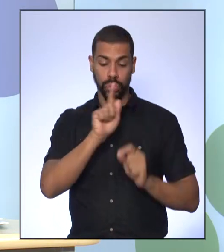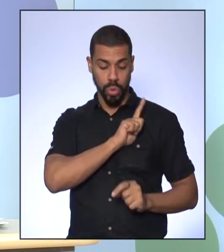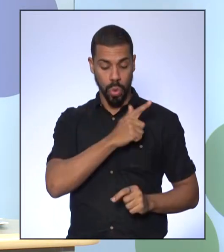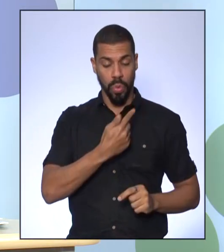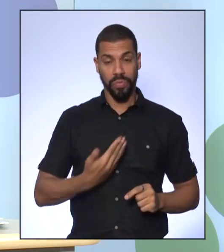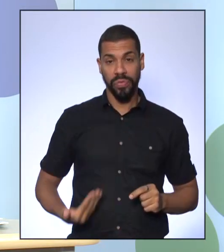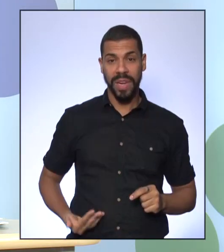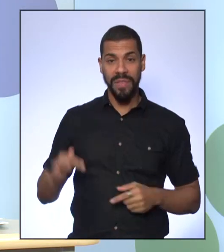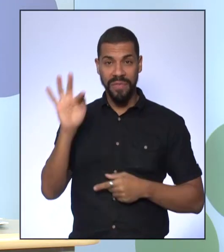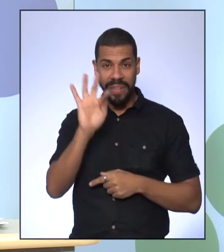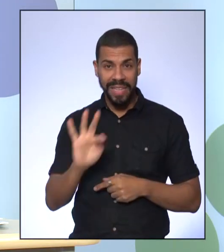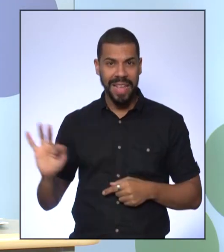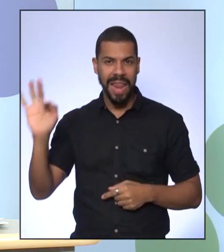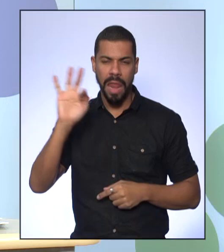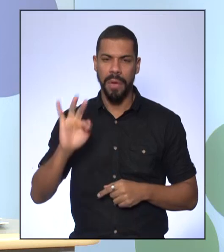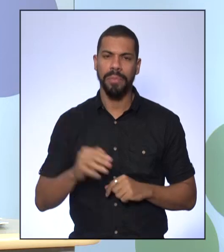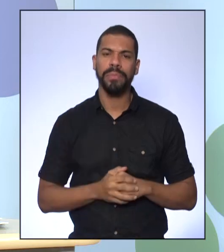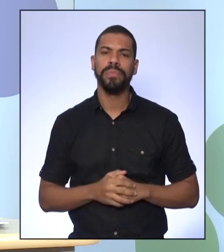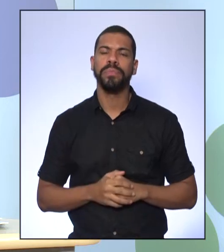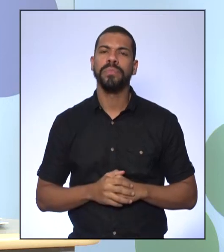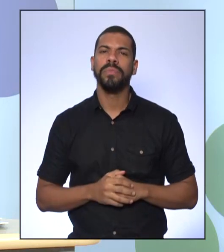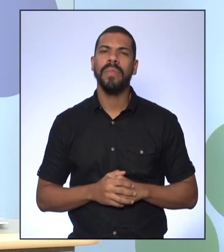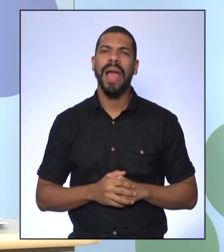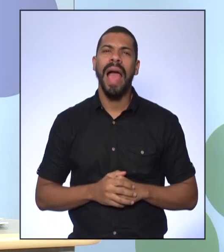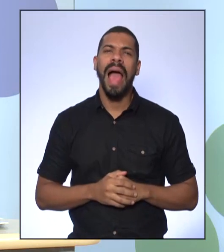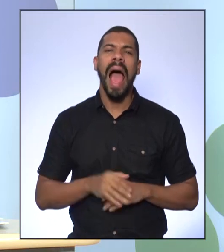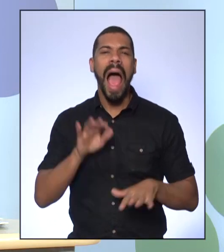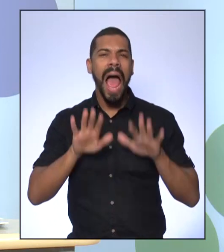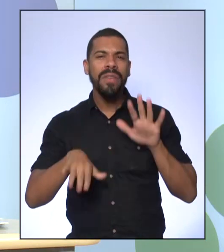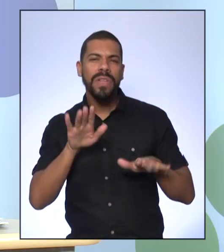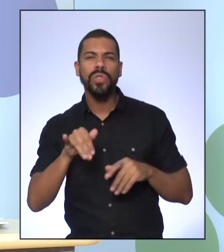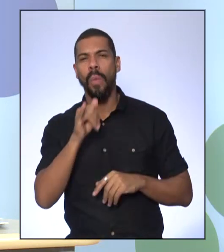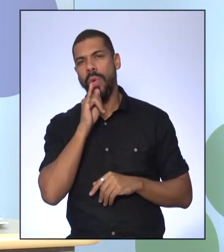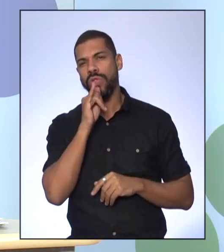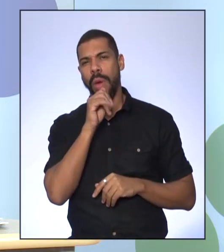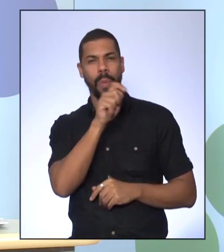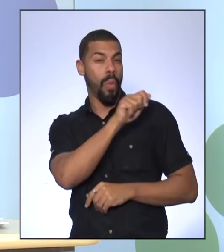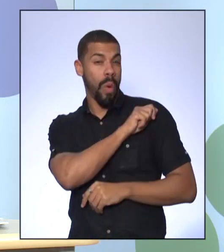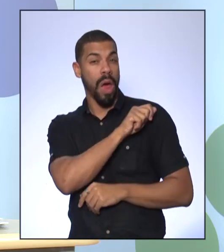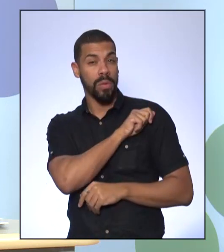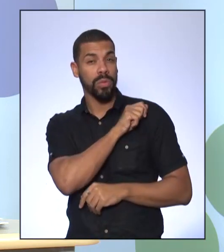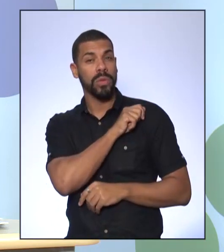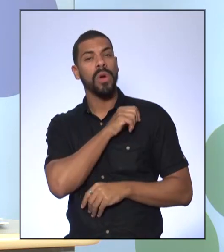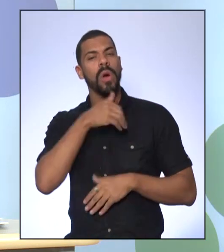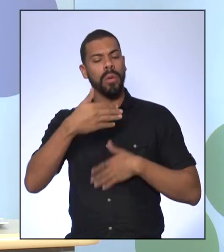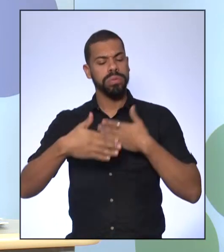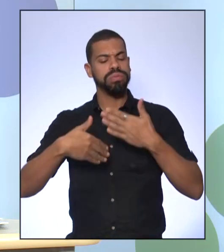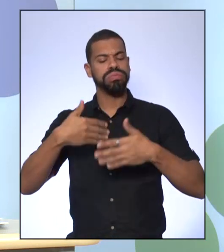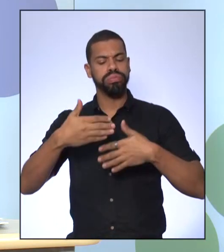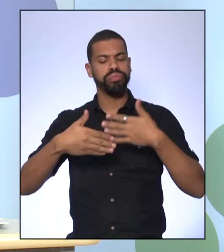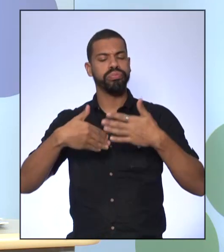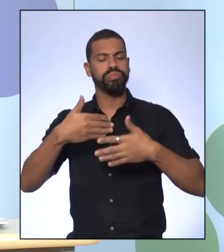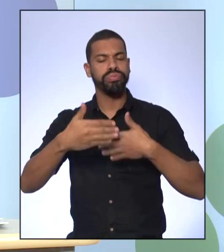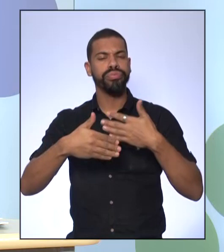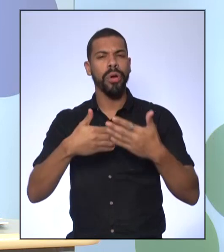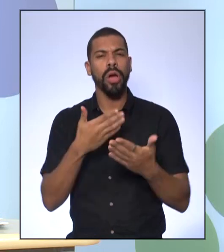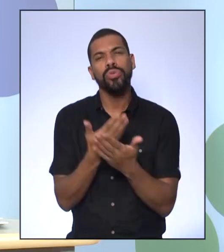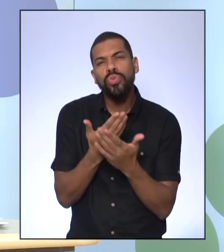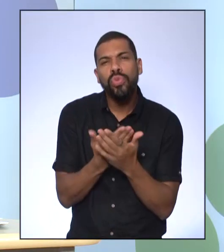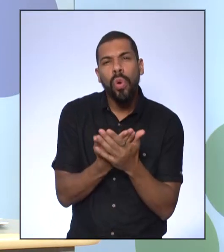uma iniciativa sensacional. Então, muitas vezes, os alunos, durante o ano letivo,